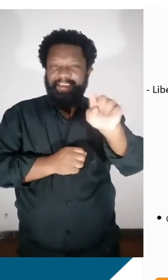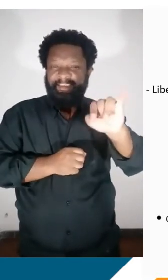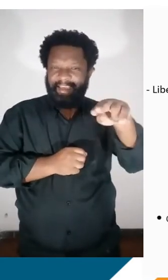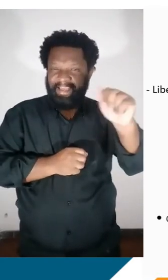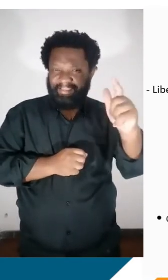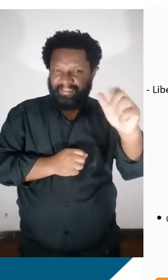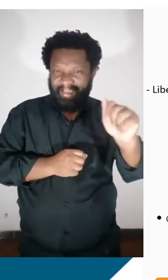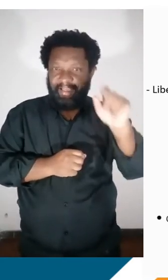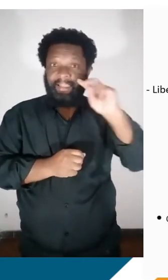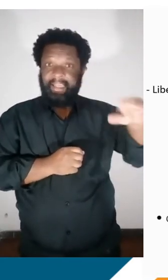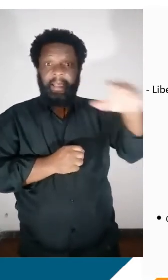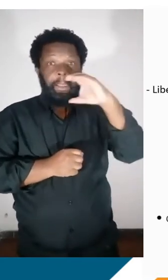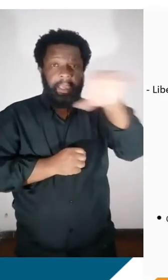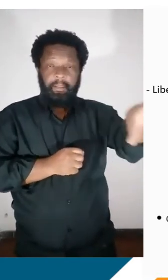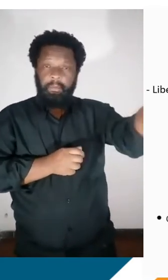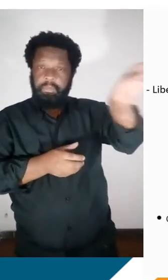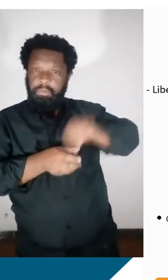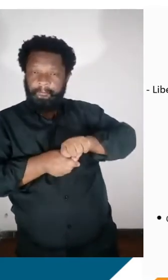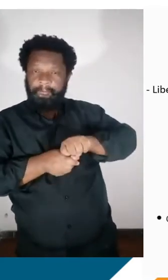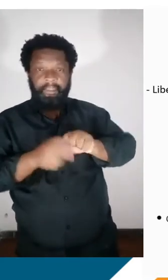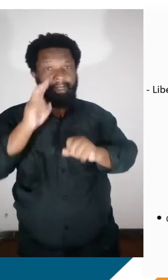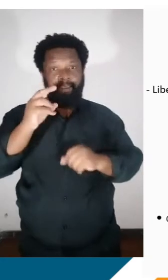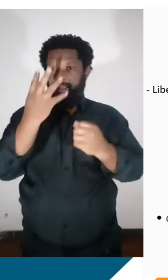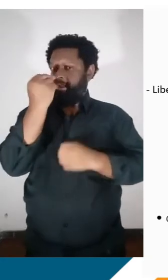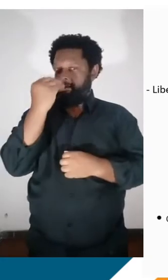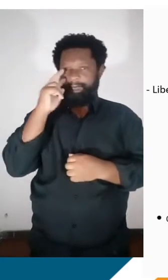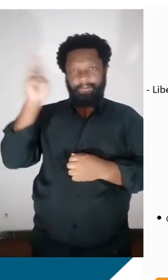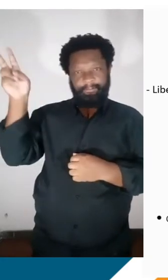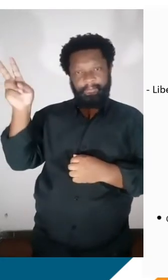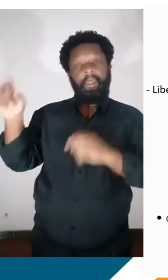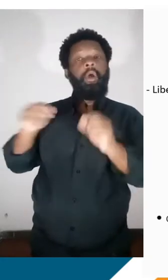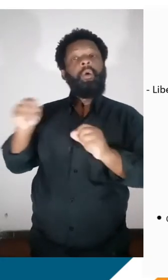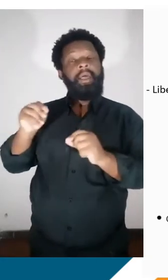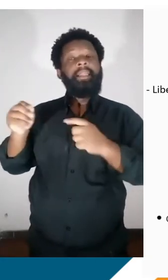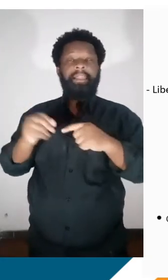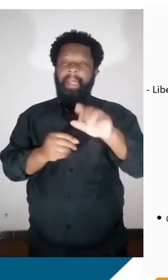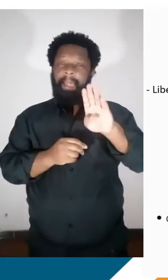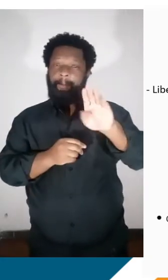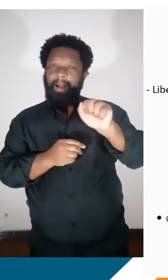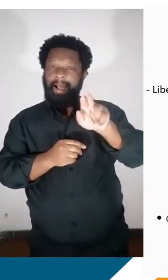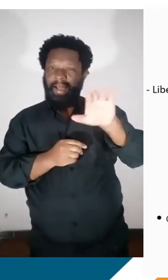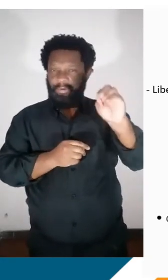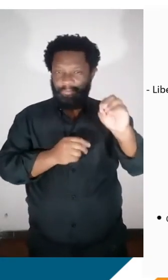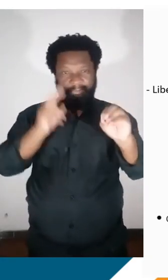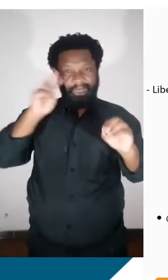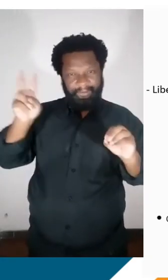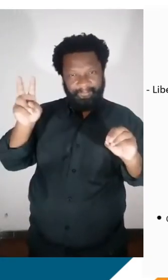olha para essa foto aqui. Essa foto é uma reação do hidróxido de bário, que é essa espécie